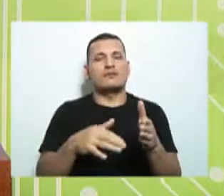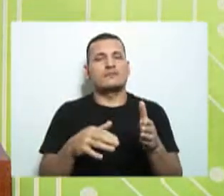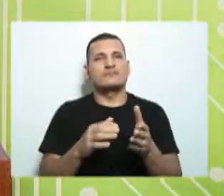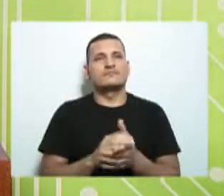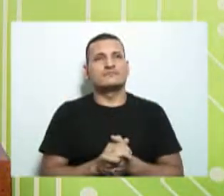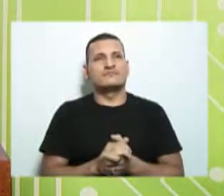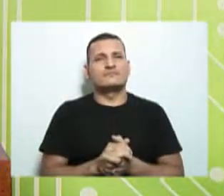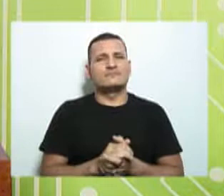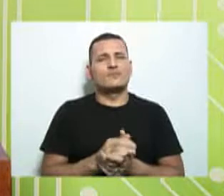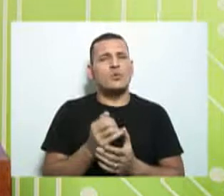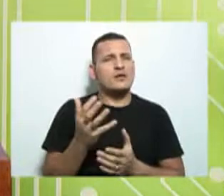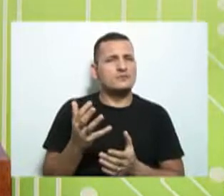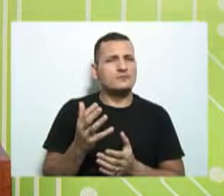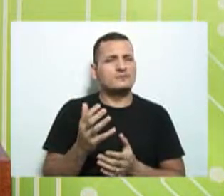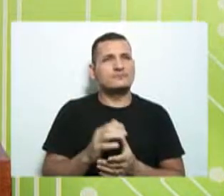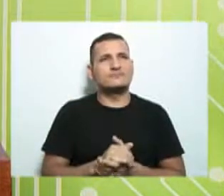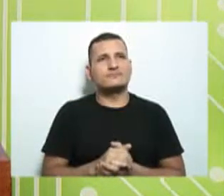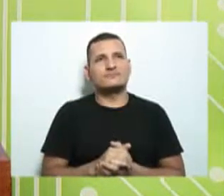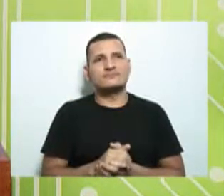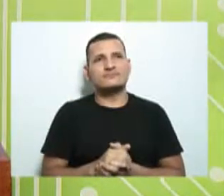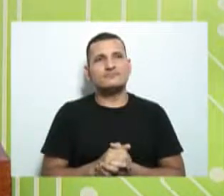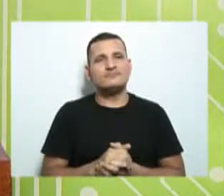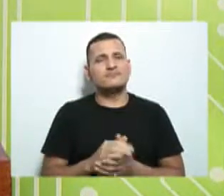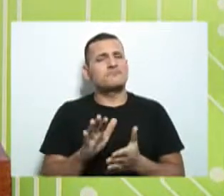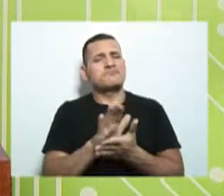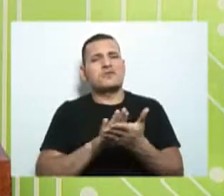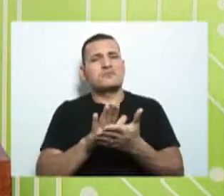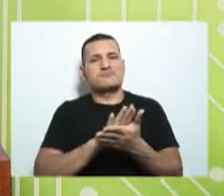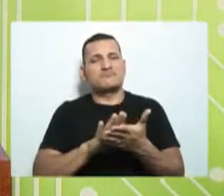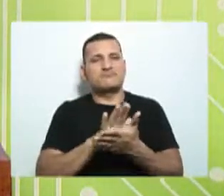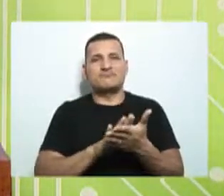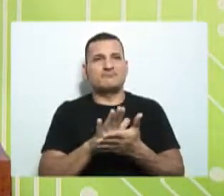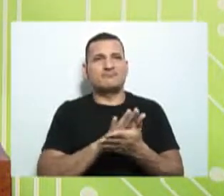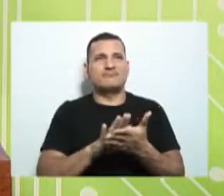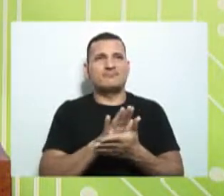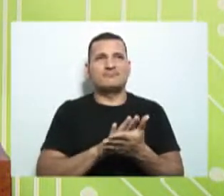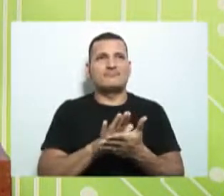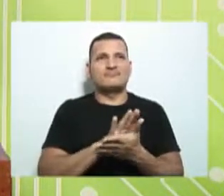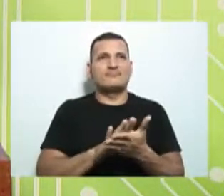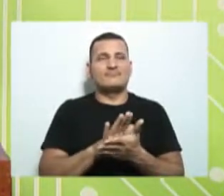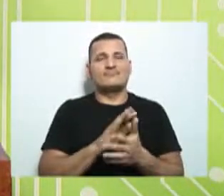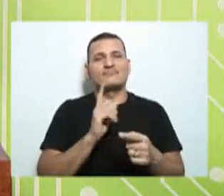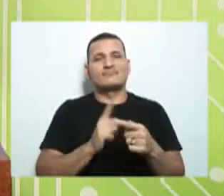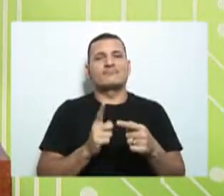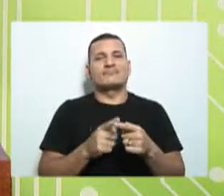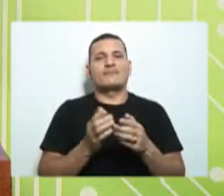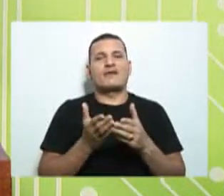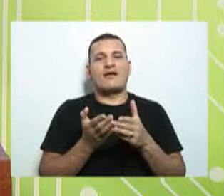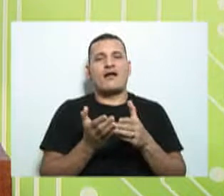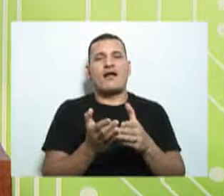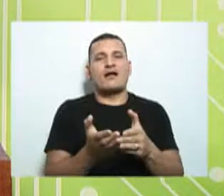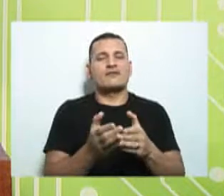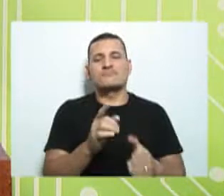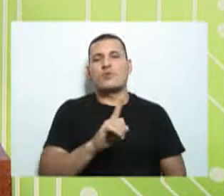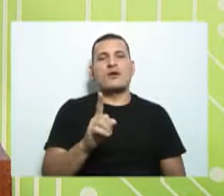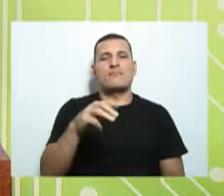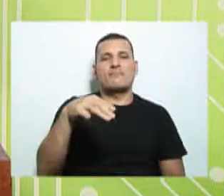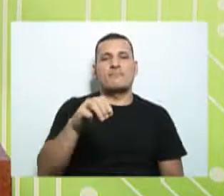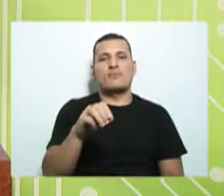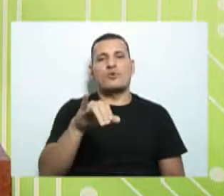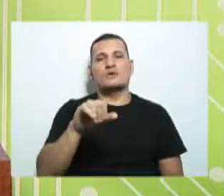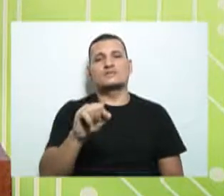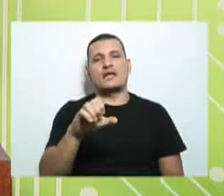Olha aí, meu pai do céu. Nenhum. Por quê? Porque a arca não é de Moisés, a arca é